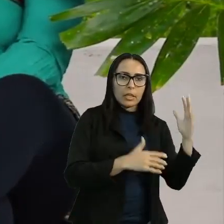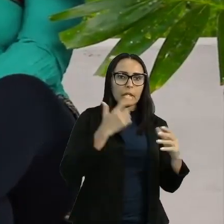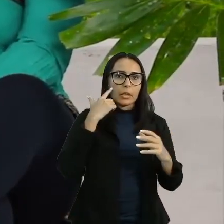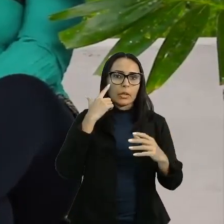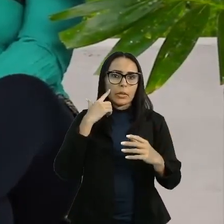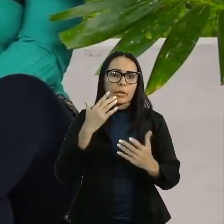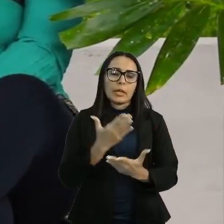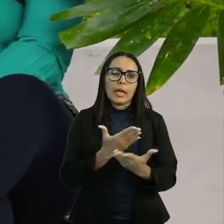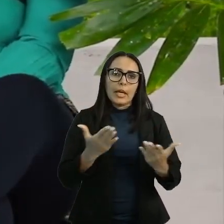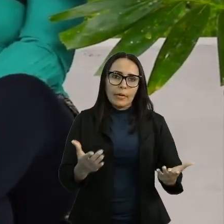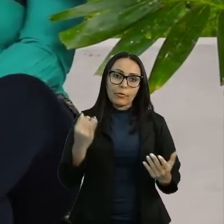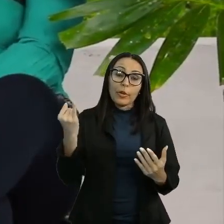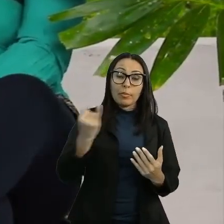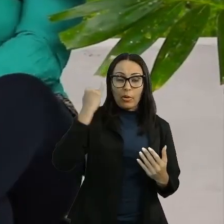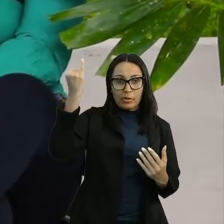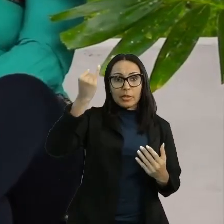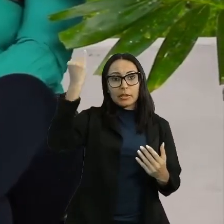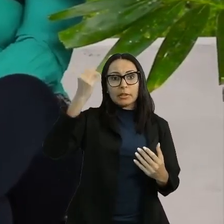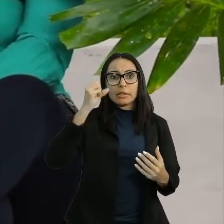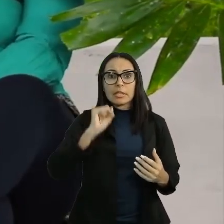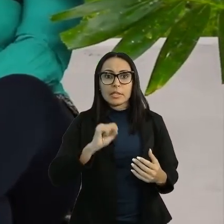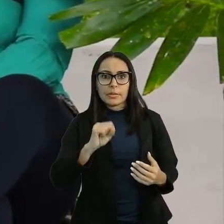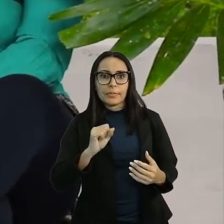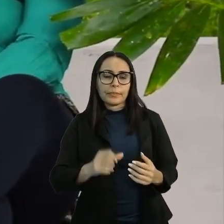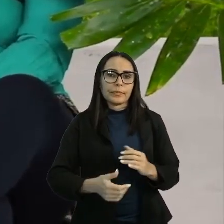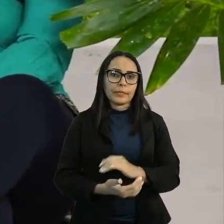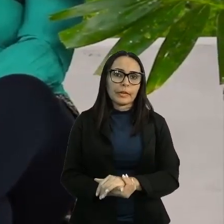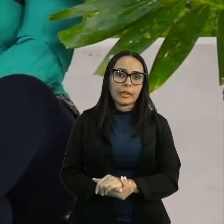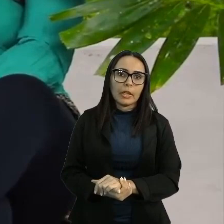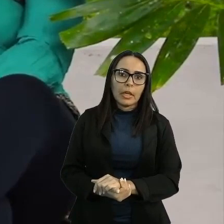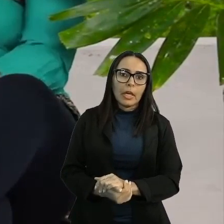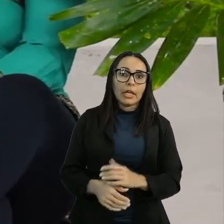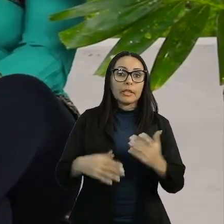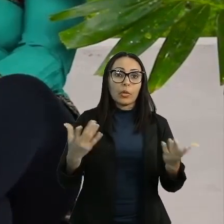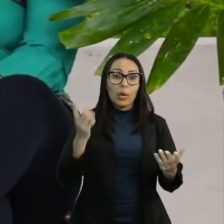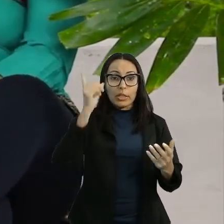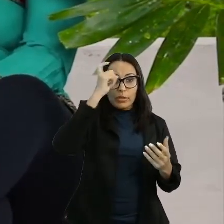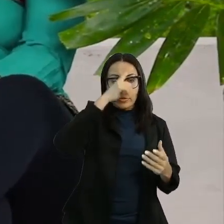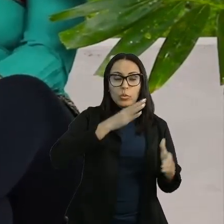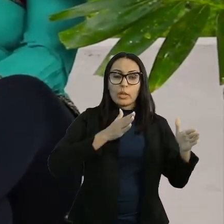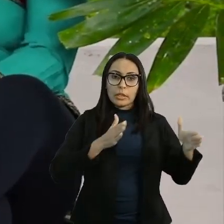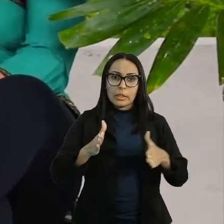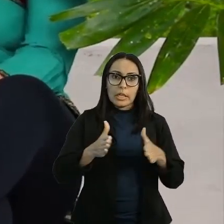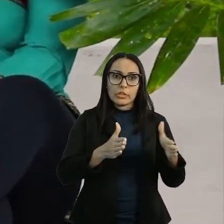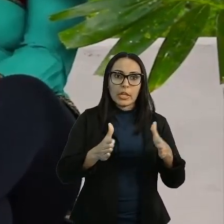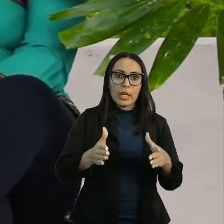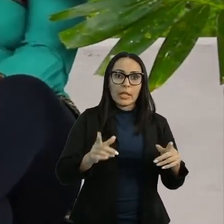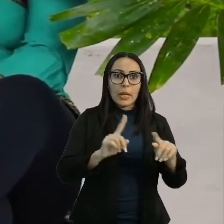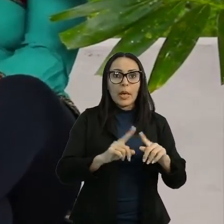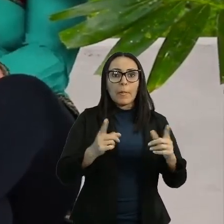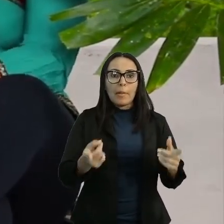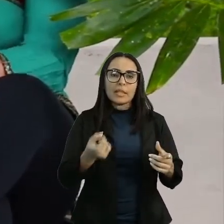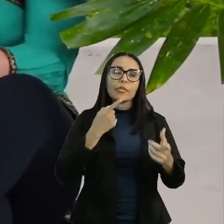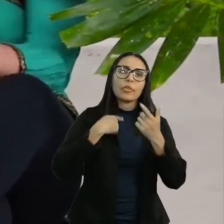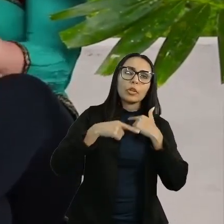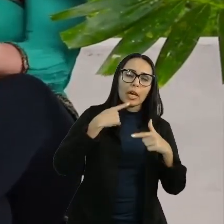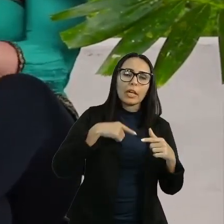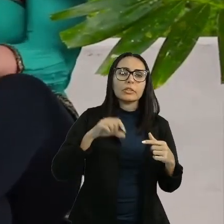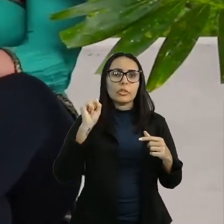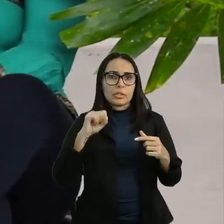Krishna? A filosofia Hare Krishna, ela é principalmente, ela basicamente, na verdade, ela trata